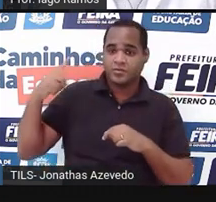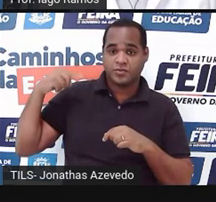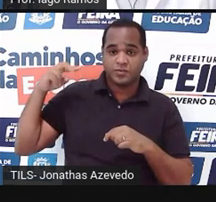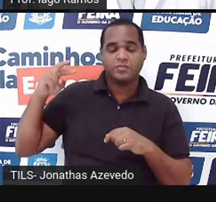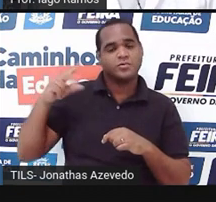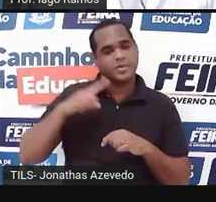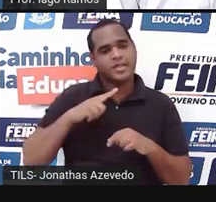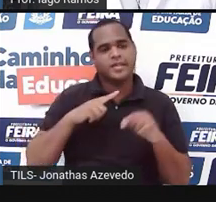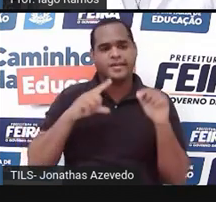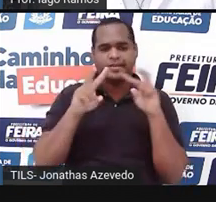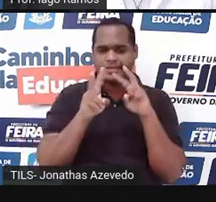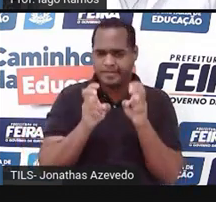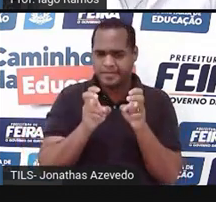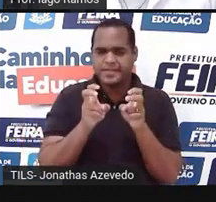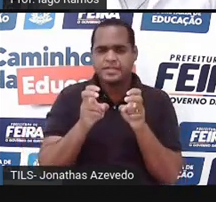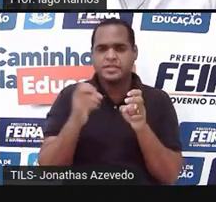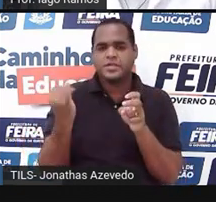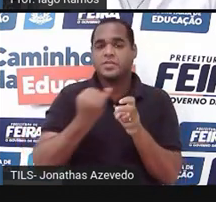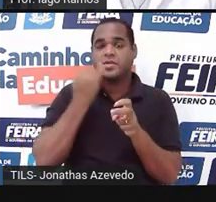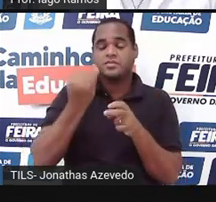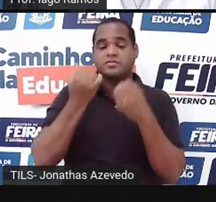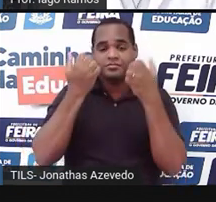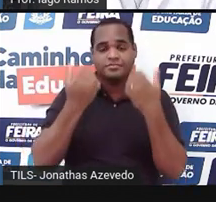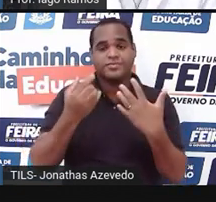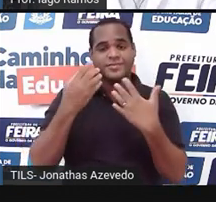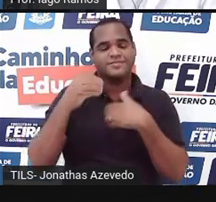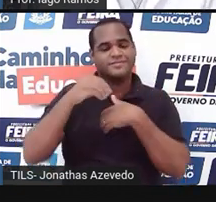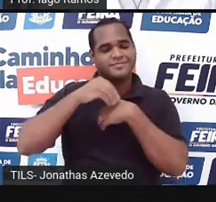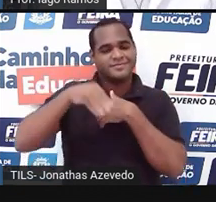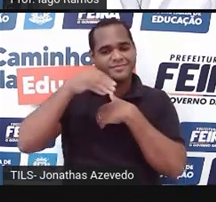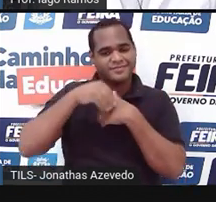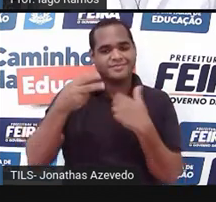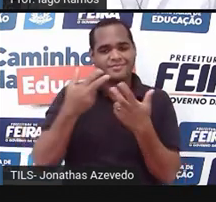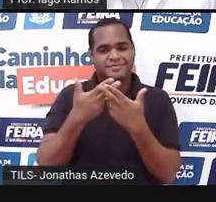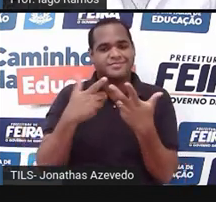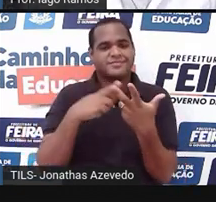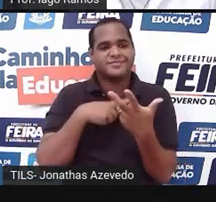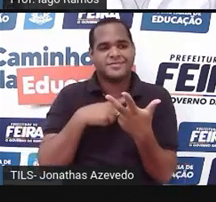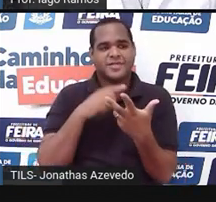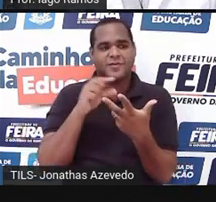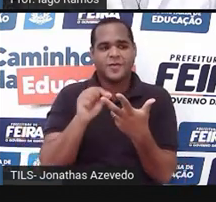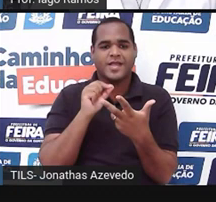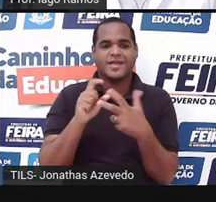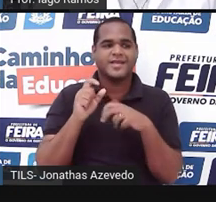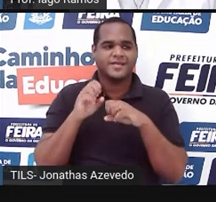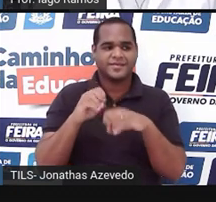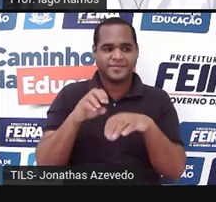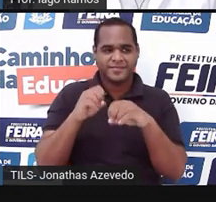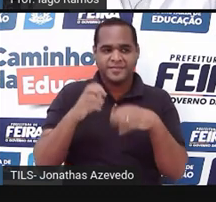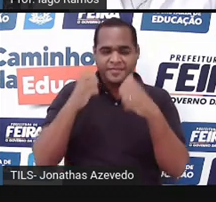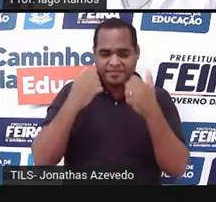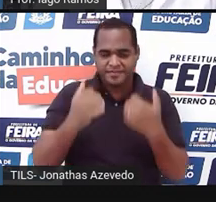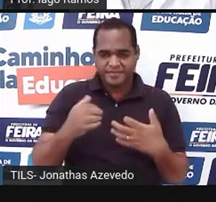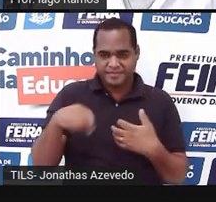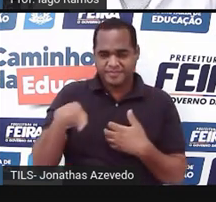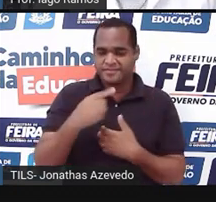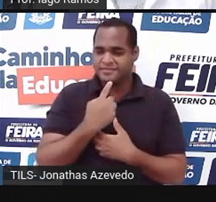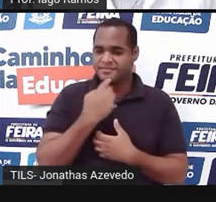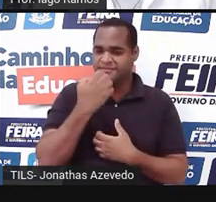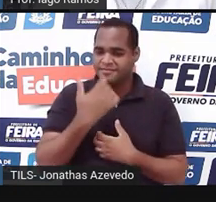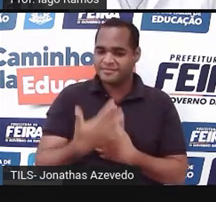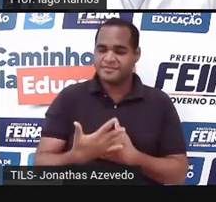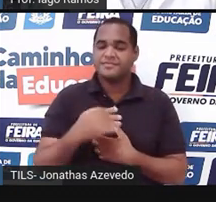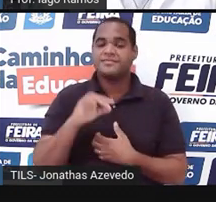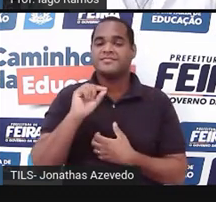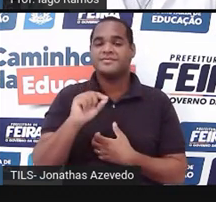falando desse tema um tema que é bastante importante é por isso que a gente tá aqui em outra aula ainda falando dele